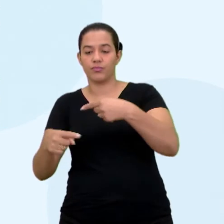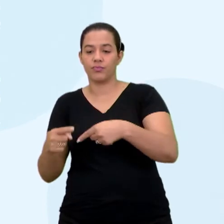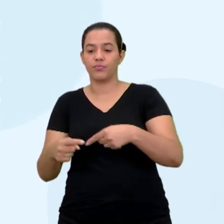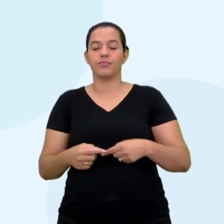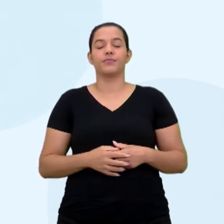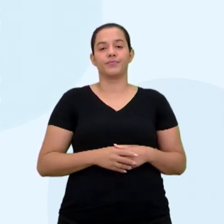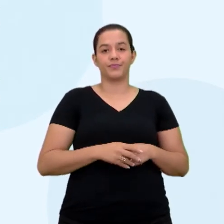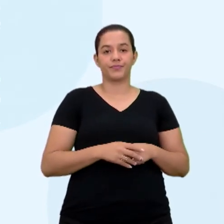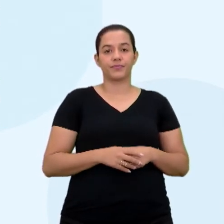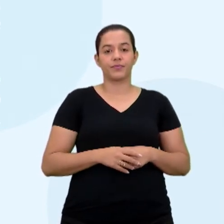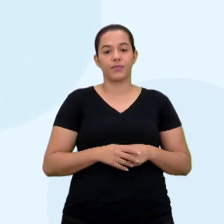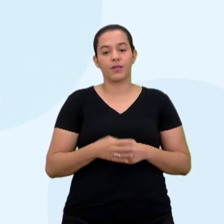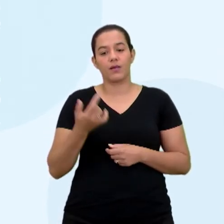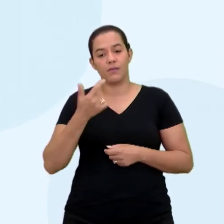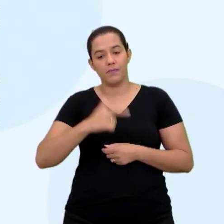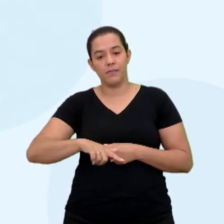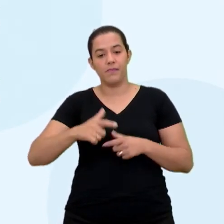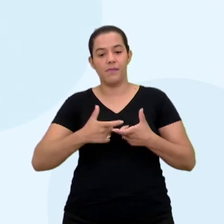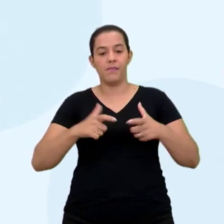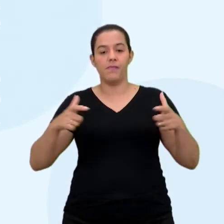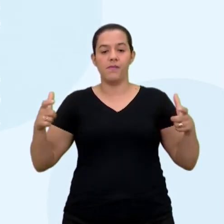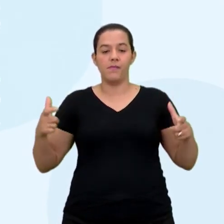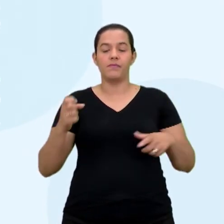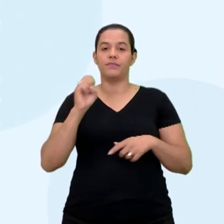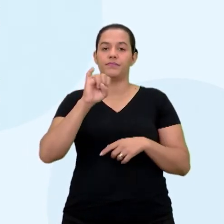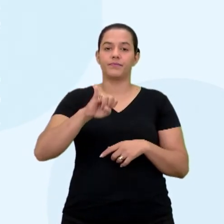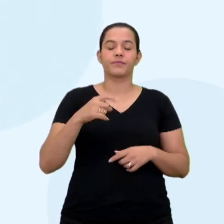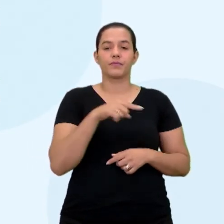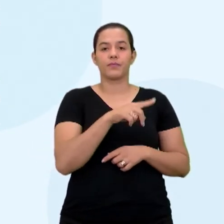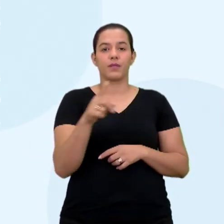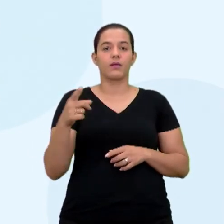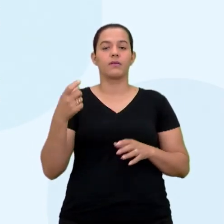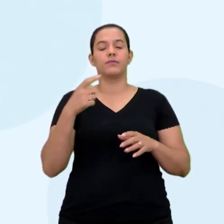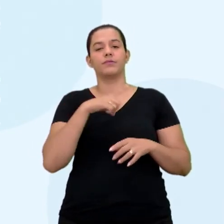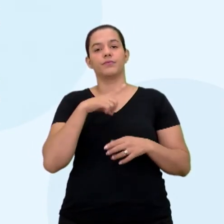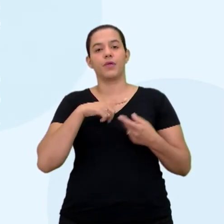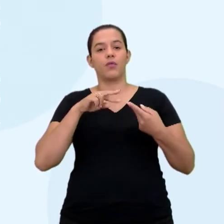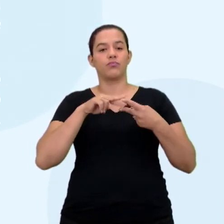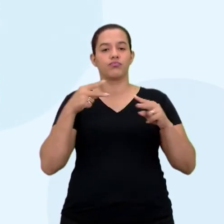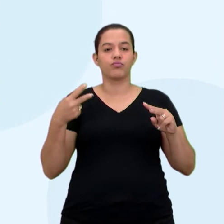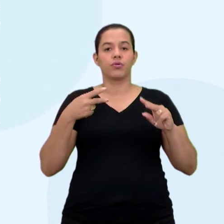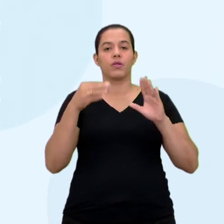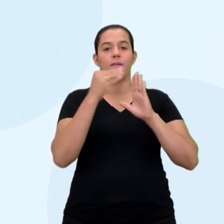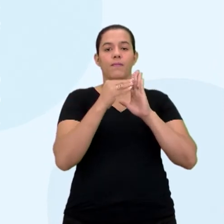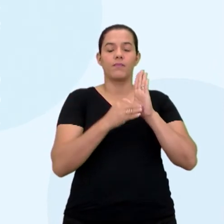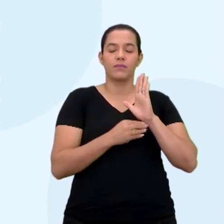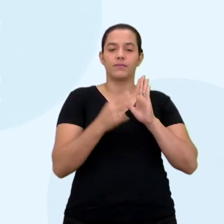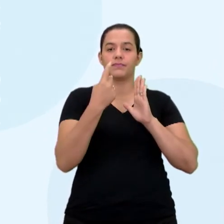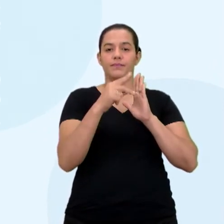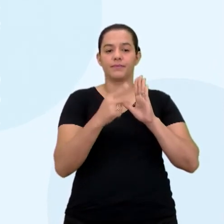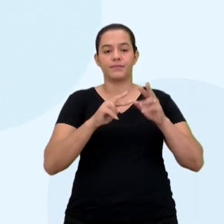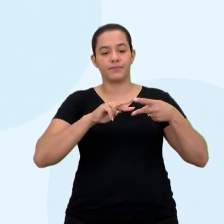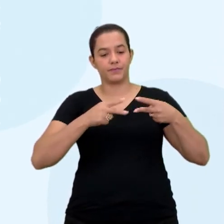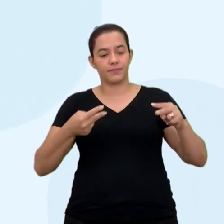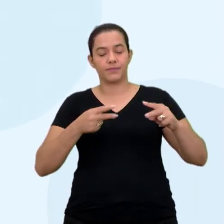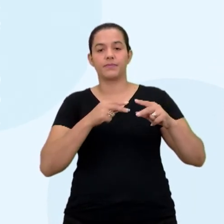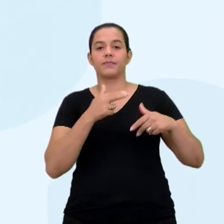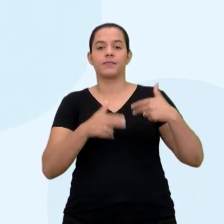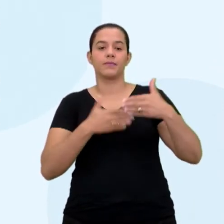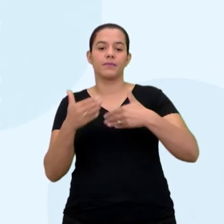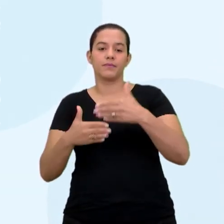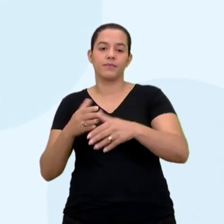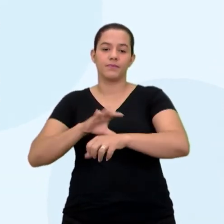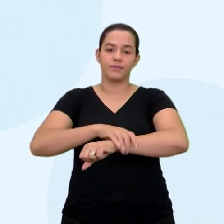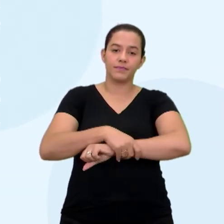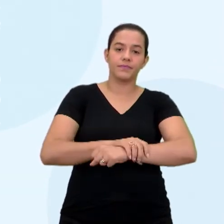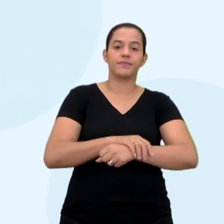pais. Maior será a nota se um animal carrega o genótipo, ou seja, as características genéticas de conformação, estrutura